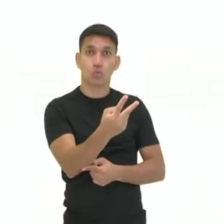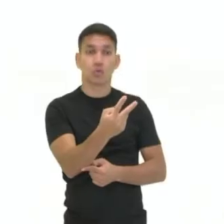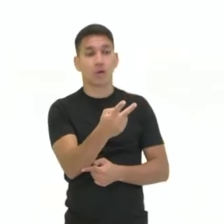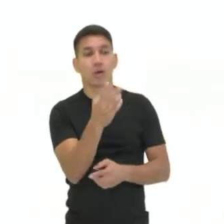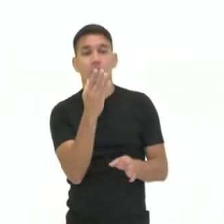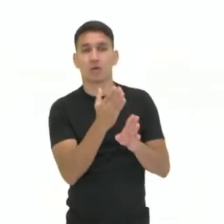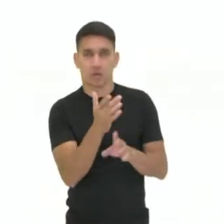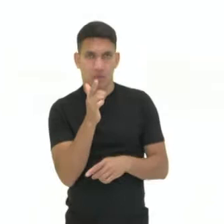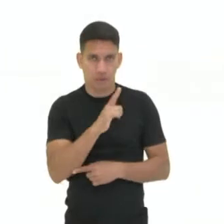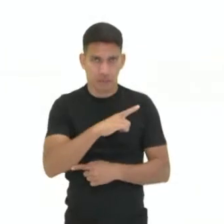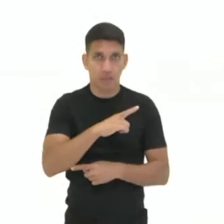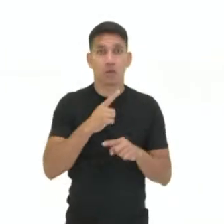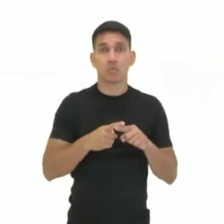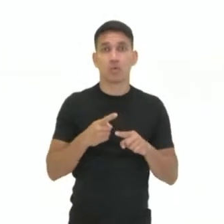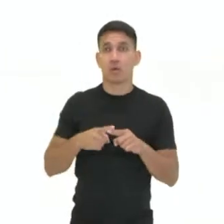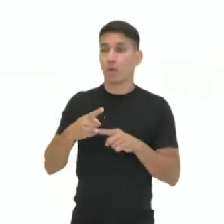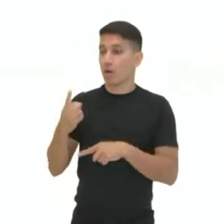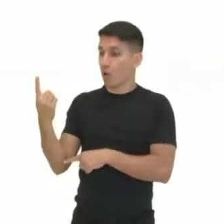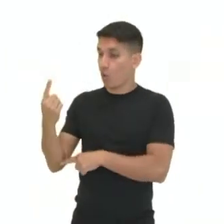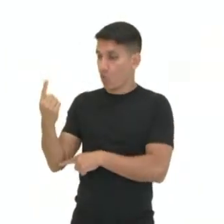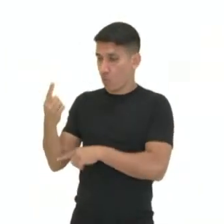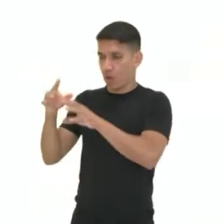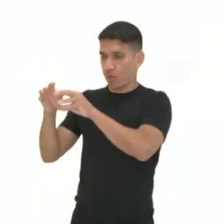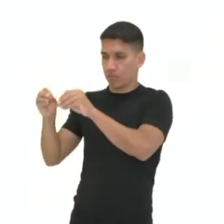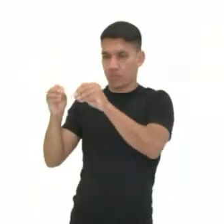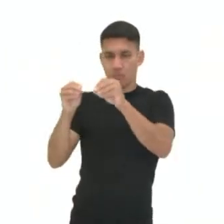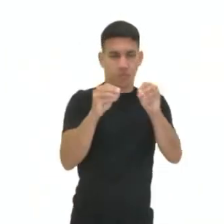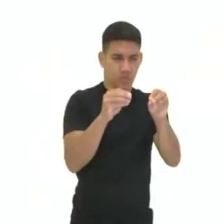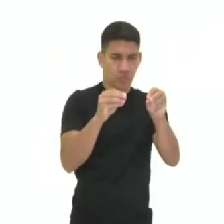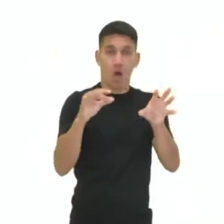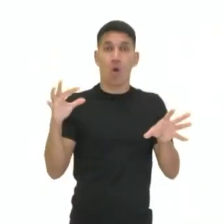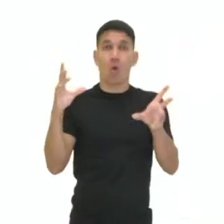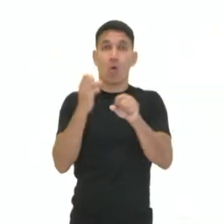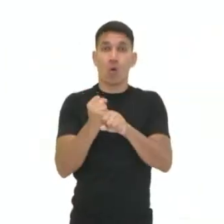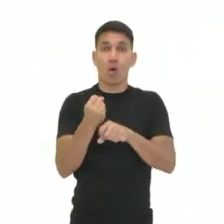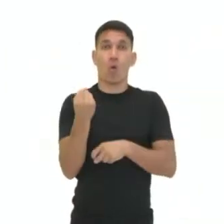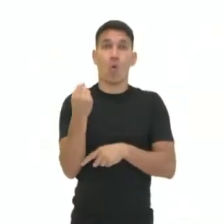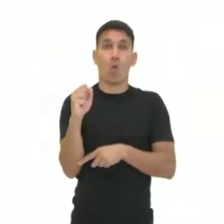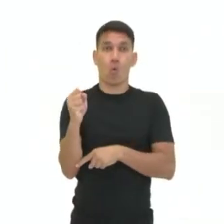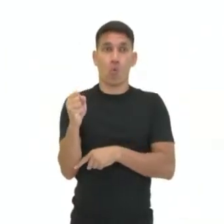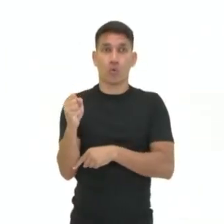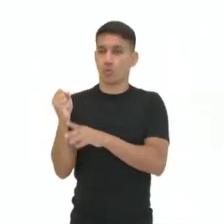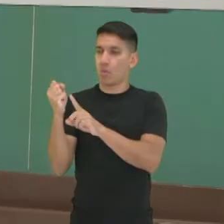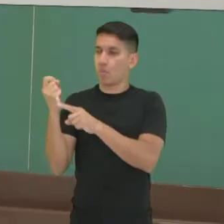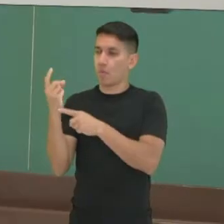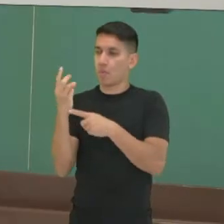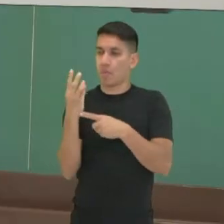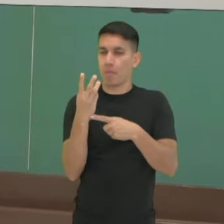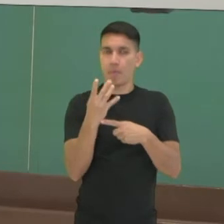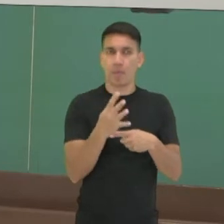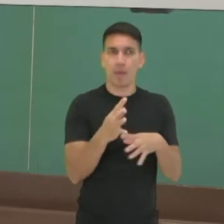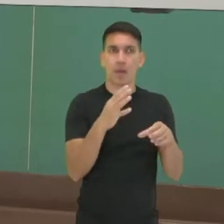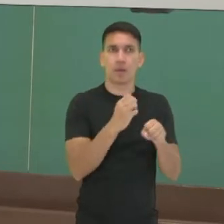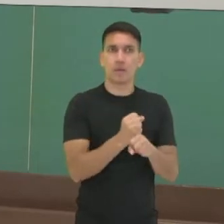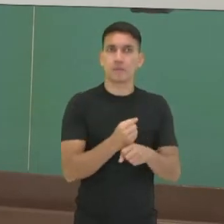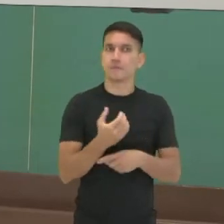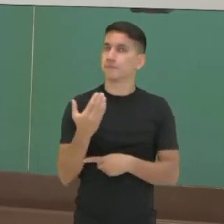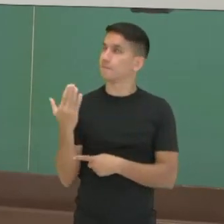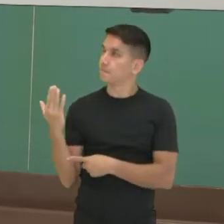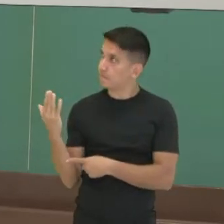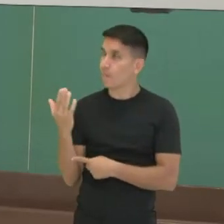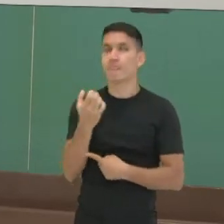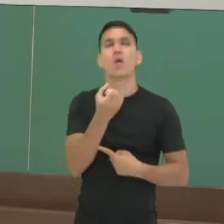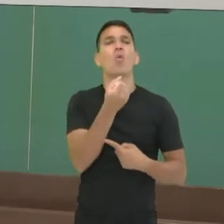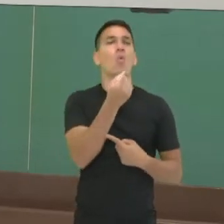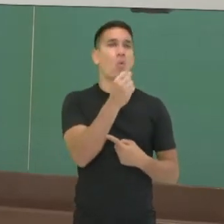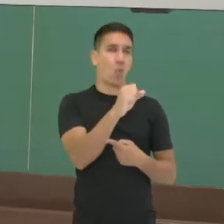deslocar a figura 1 conforme a distância de 8 unidades. Eu tenho aqui 1, 2, 3, 4, 5, 6,